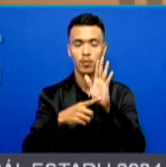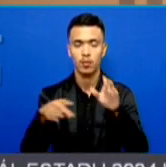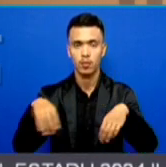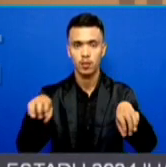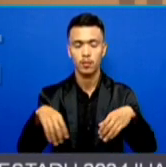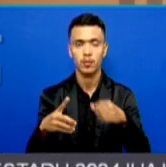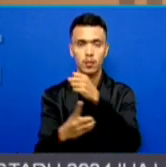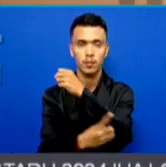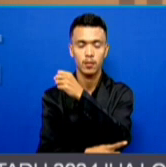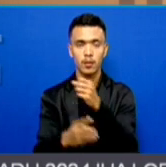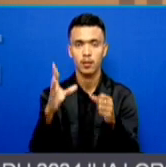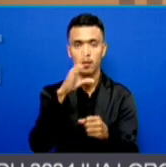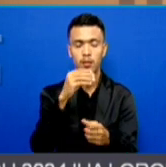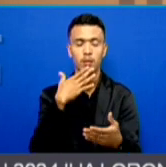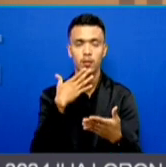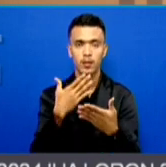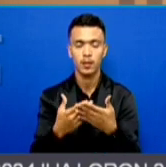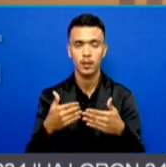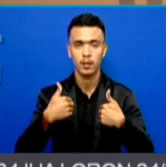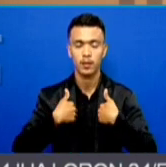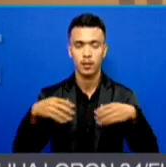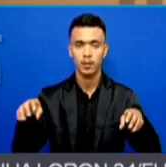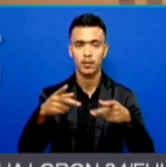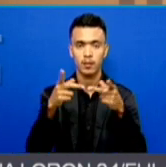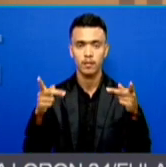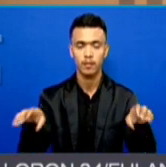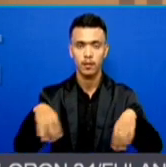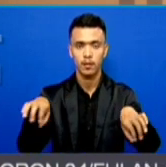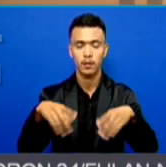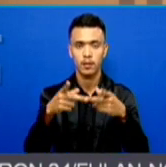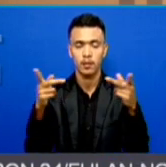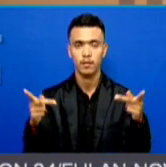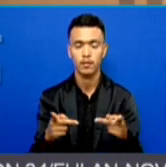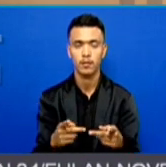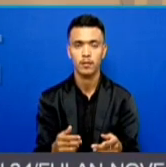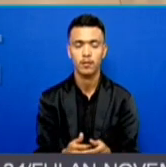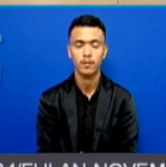desempenho, disciplina, na produtividade e serviço forte.